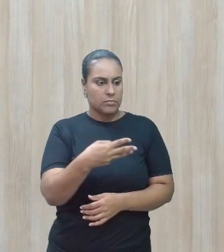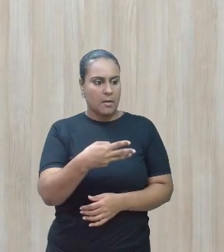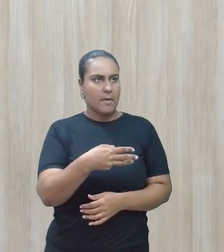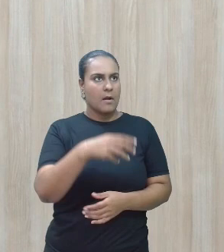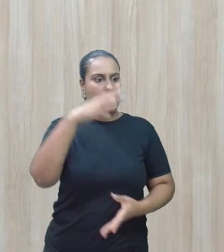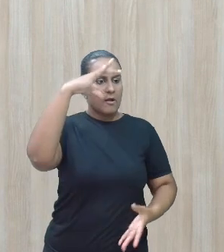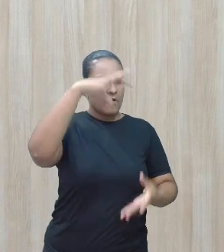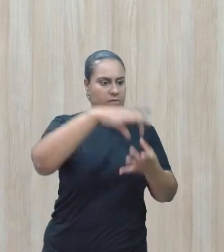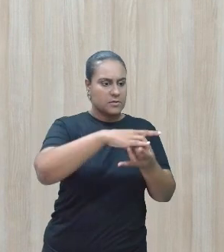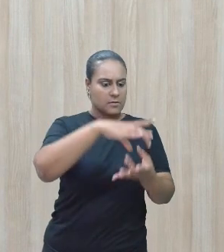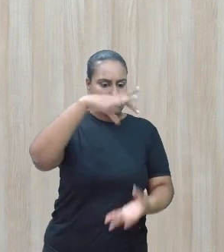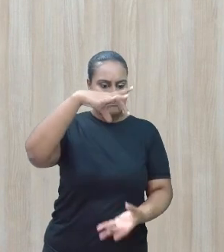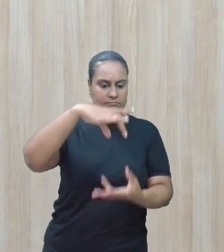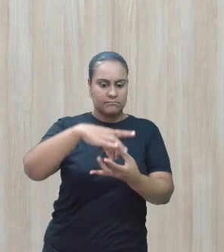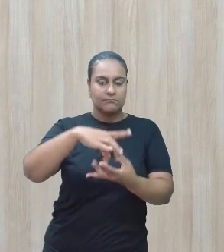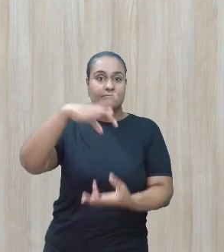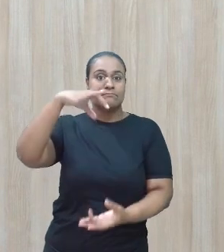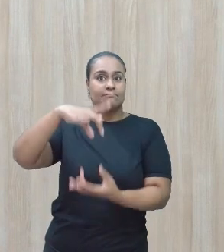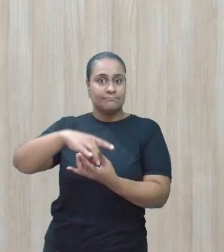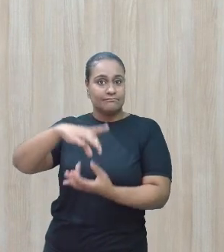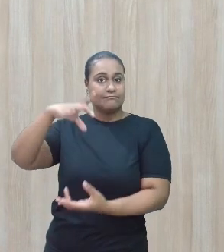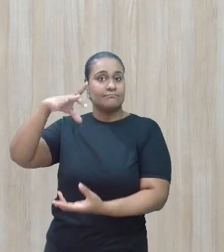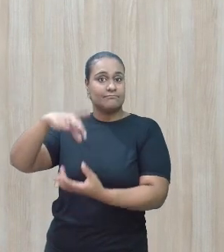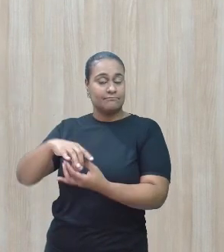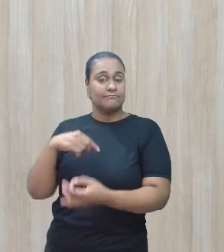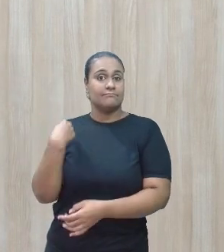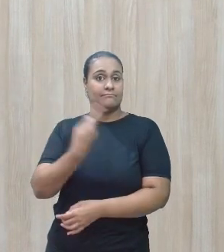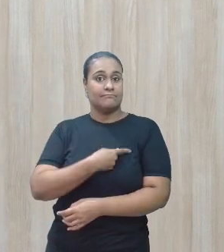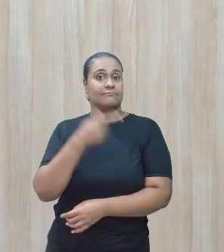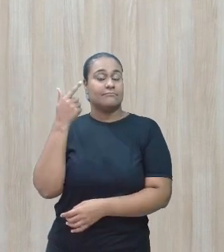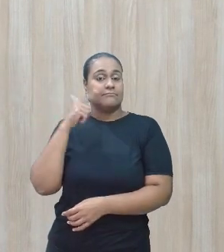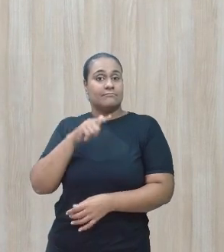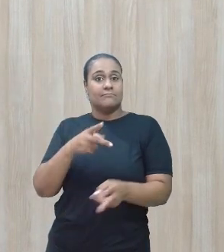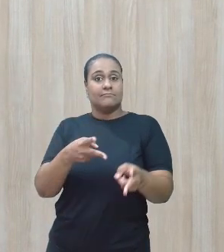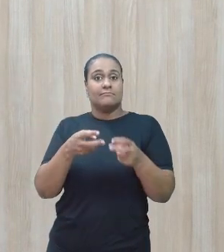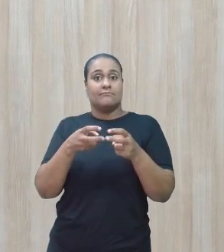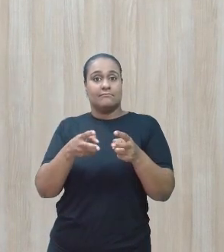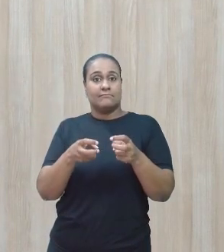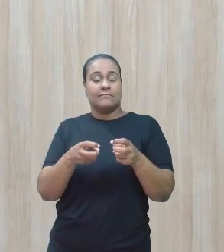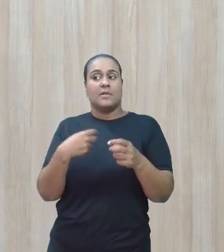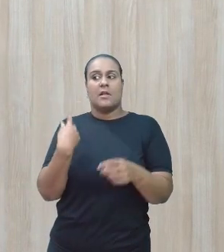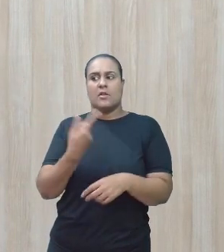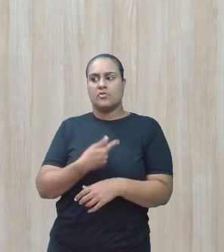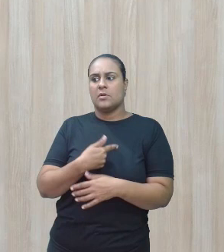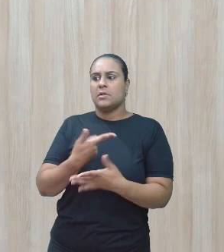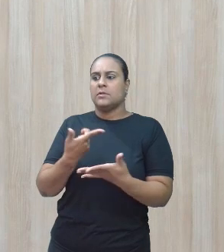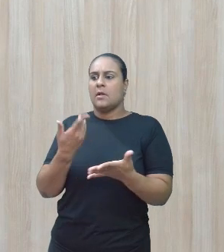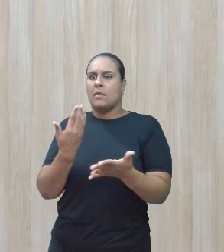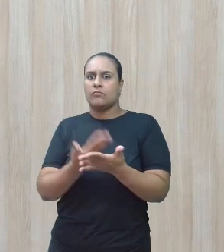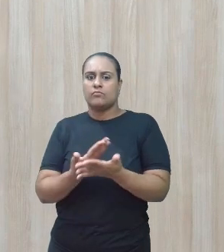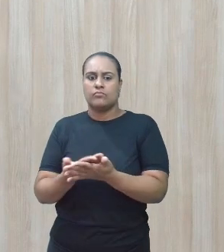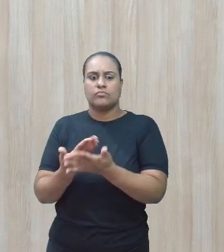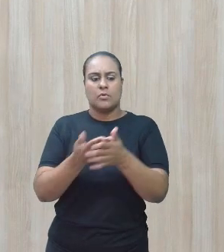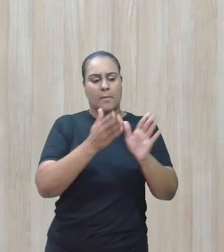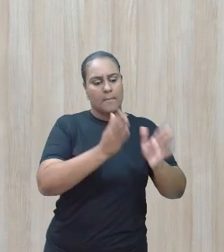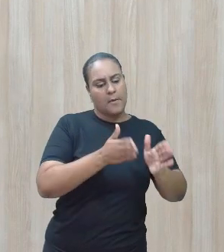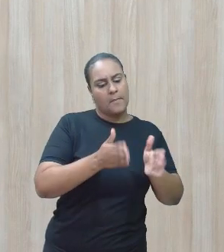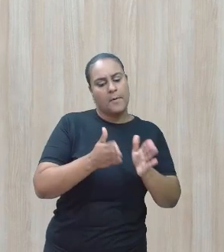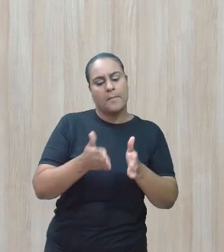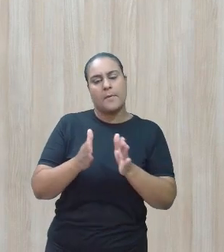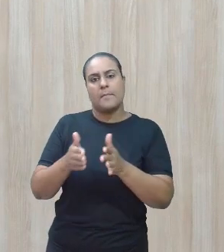dos elementos, de modo que a gente consegue perceber que quando a gente está trabalhando com essa ordem e com